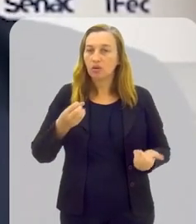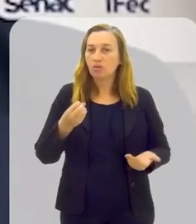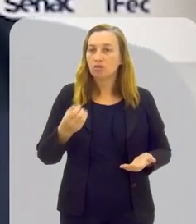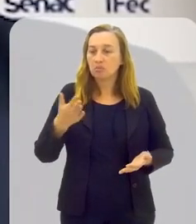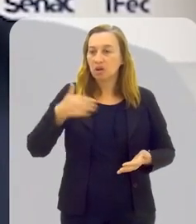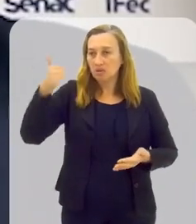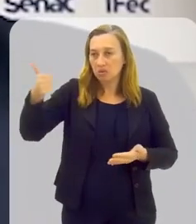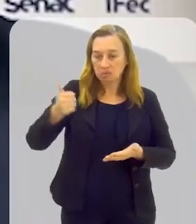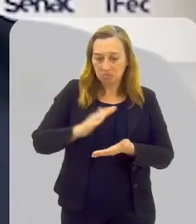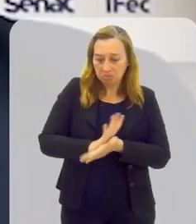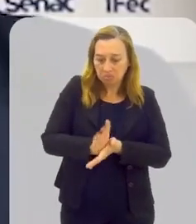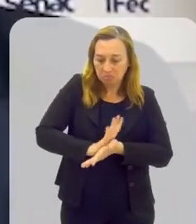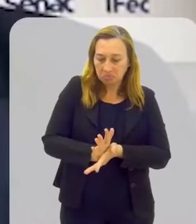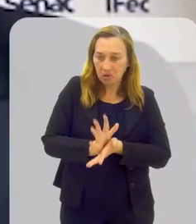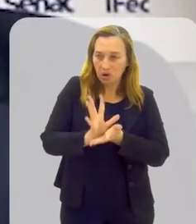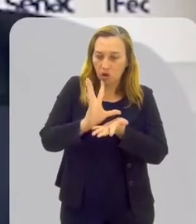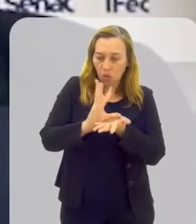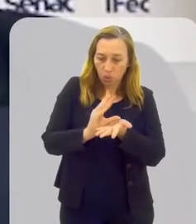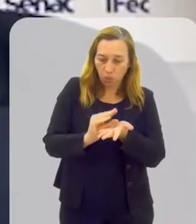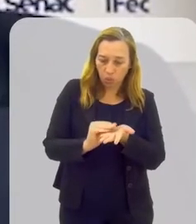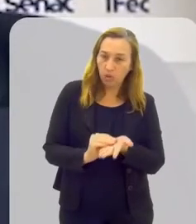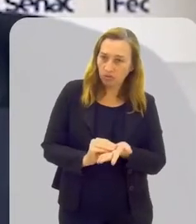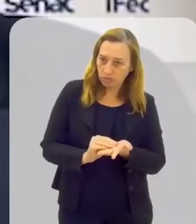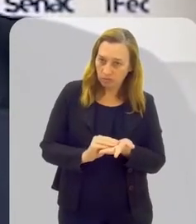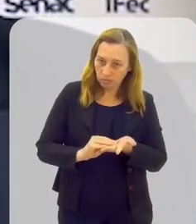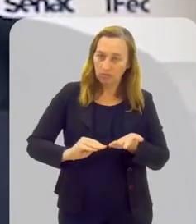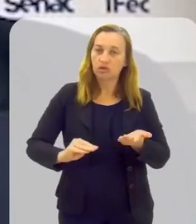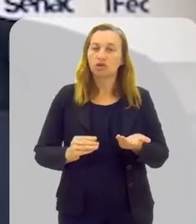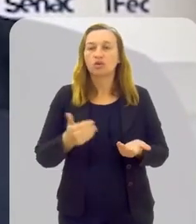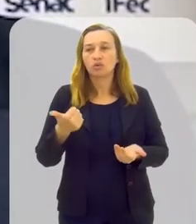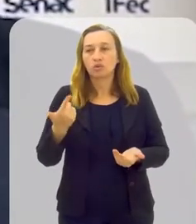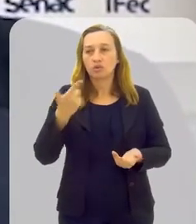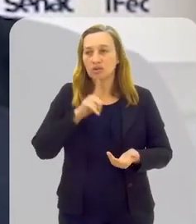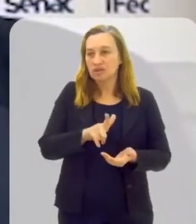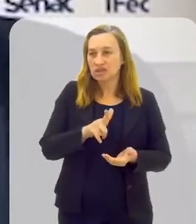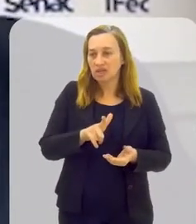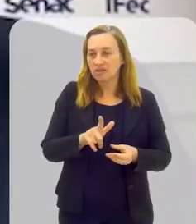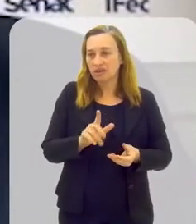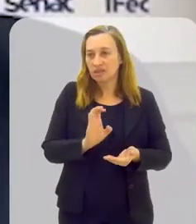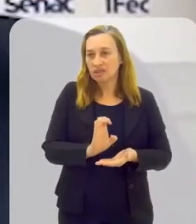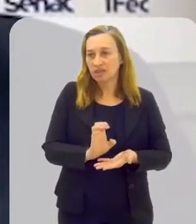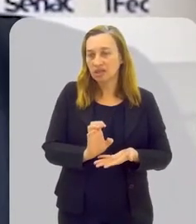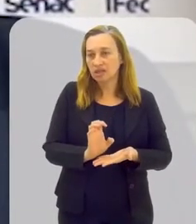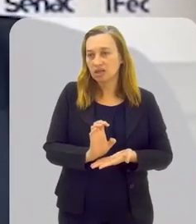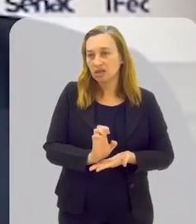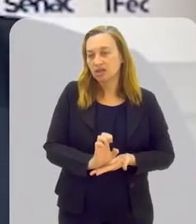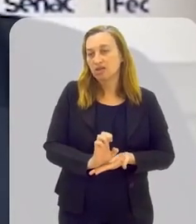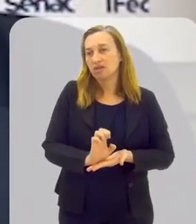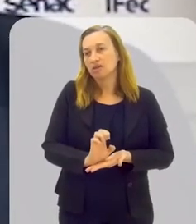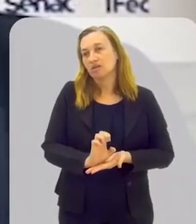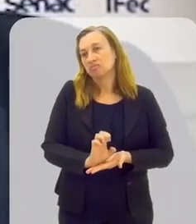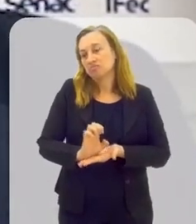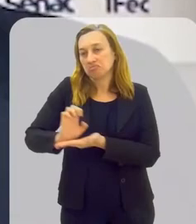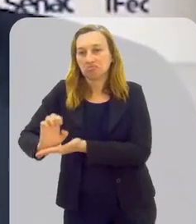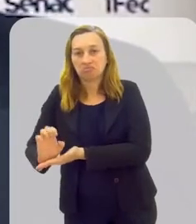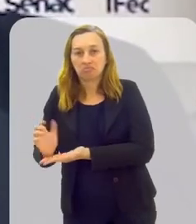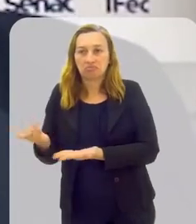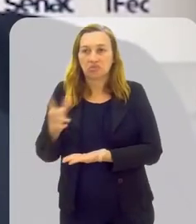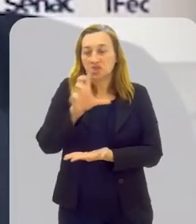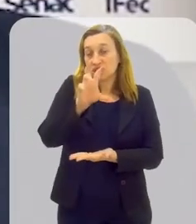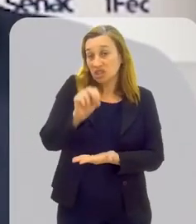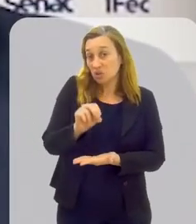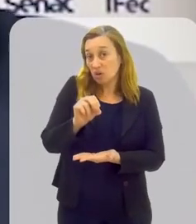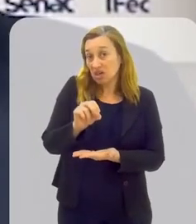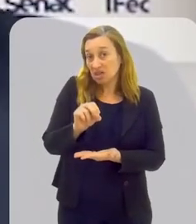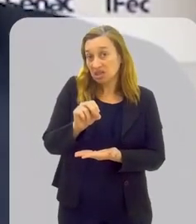a vantagem de triturar reduzem muito o volume né então a gente consegue fazer um transporte que precisaria de 50